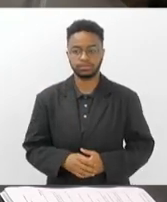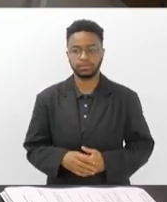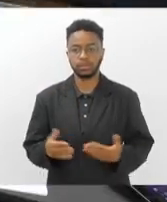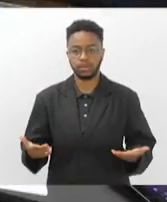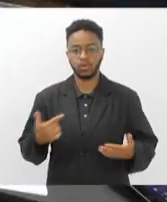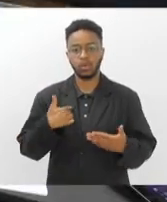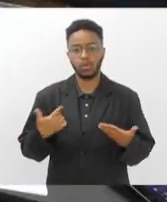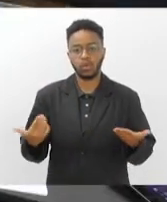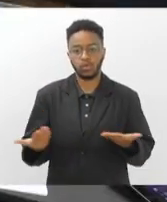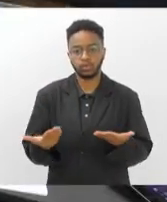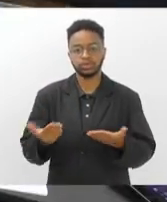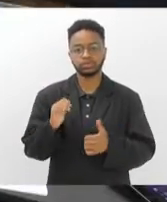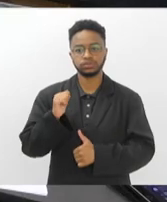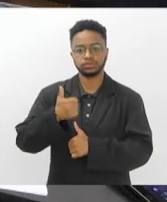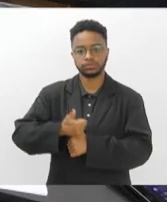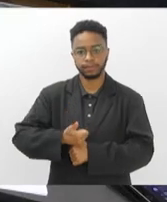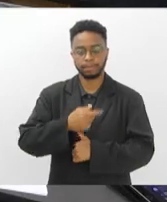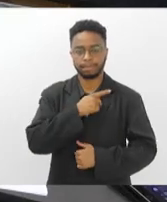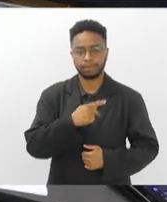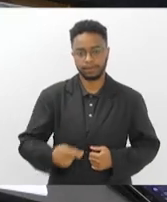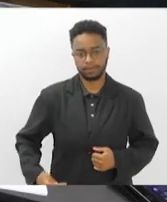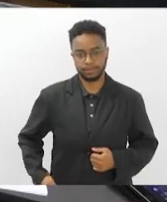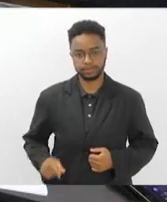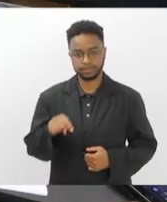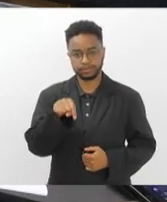presido a sessão de hoje,